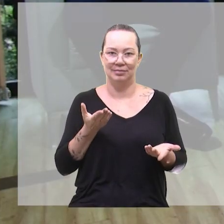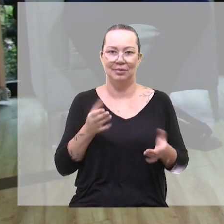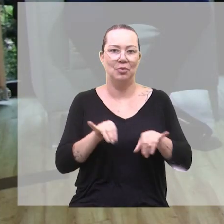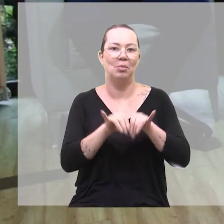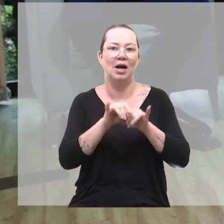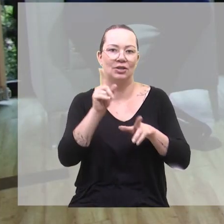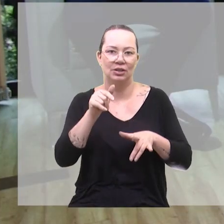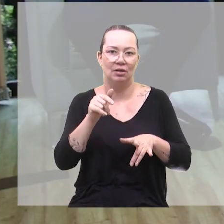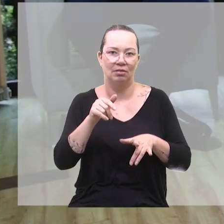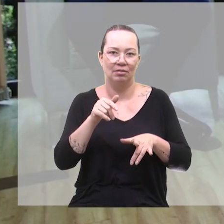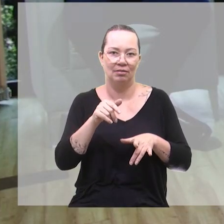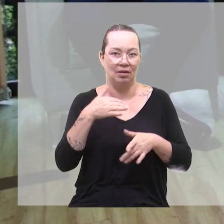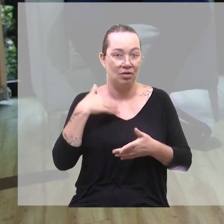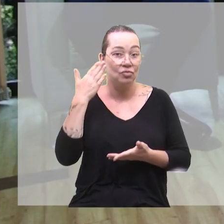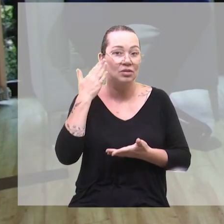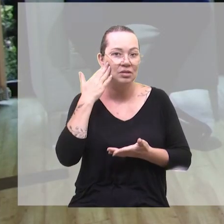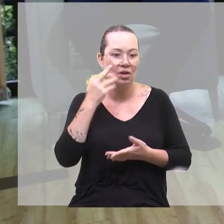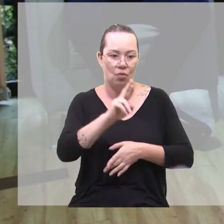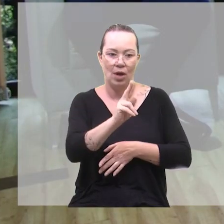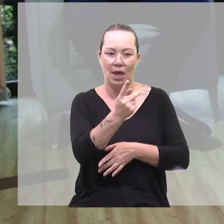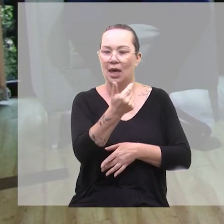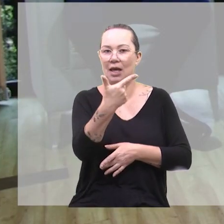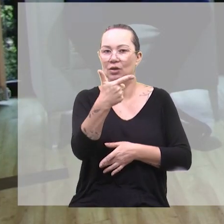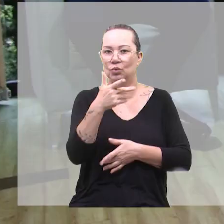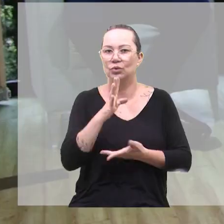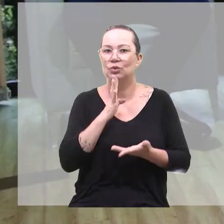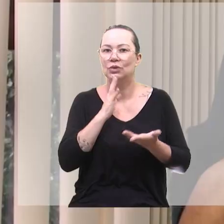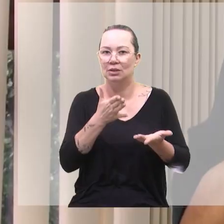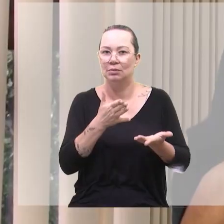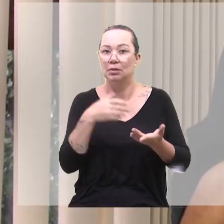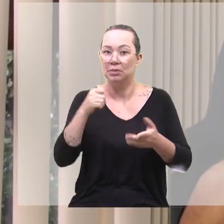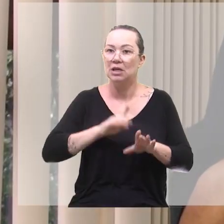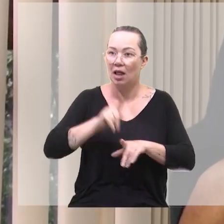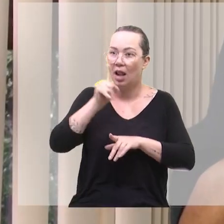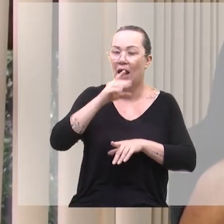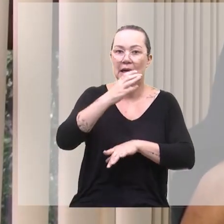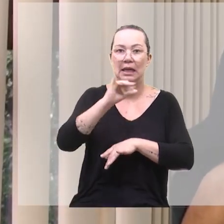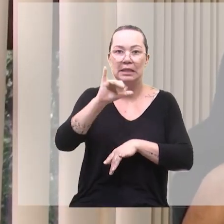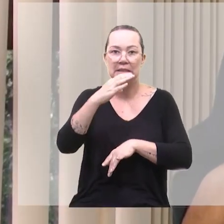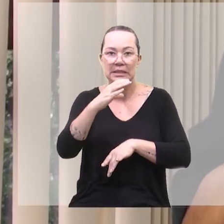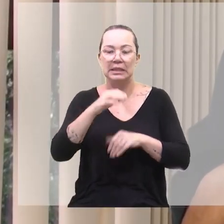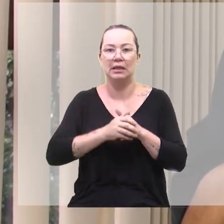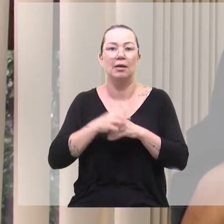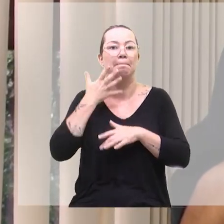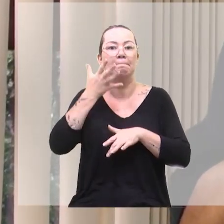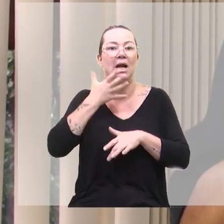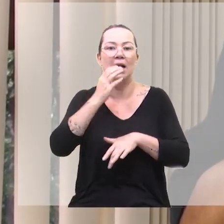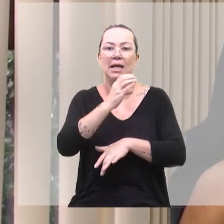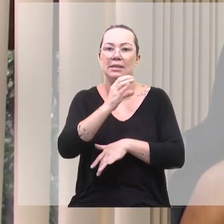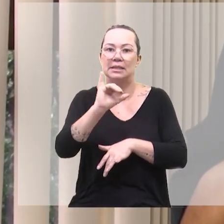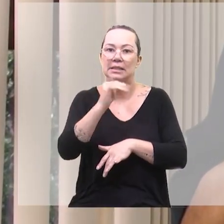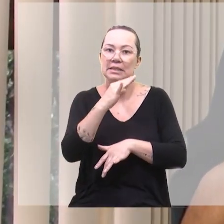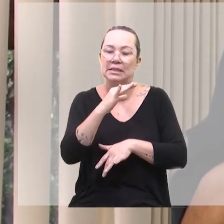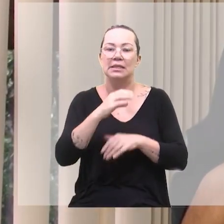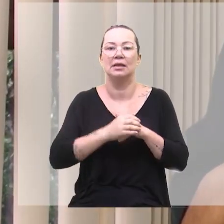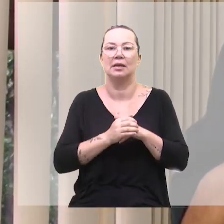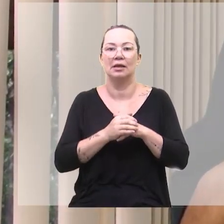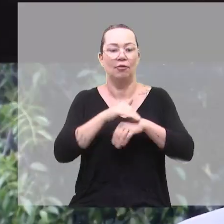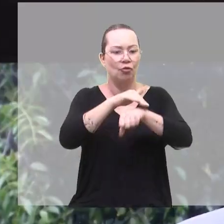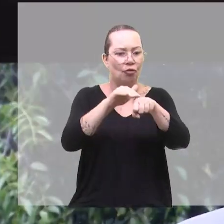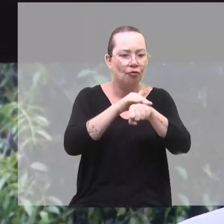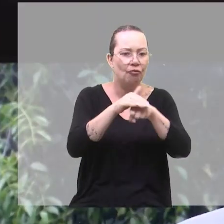abobrinha. Eles não têm o conhecimento. Então, se tem que pegar aí na SIC, numa palestra da